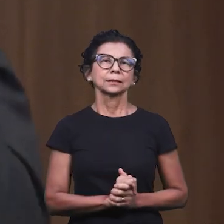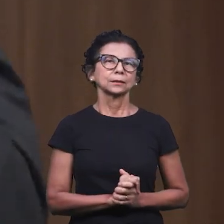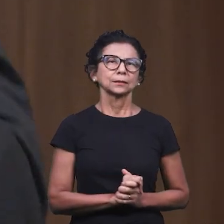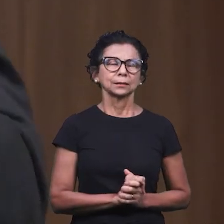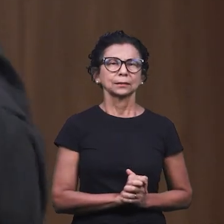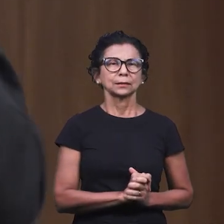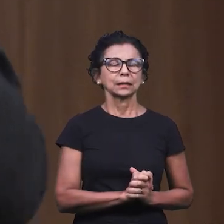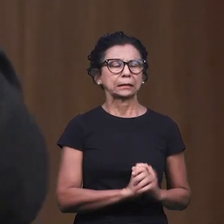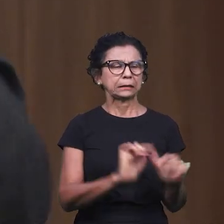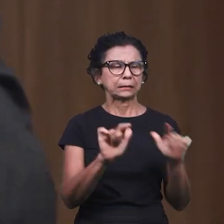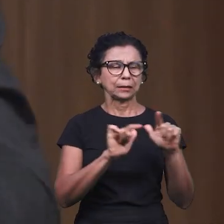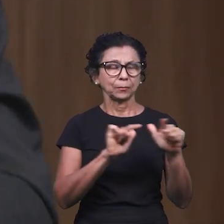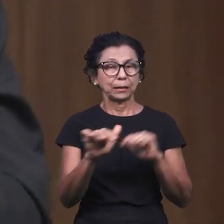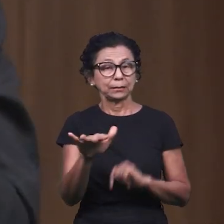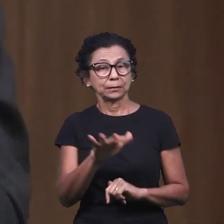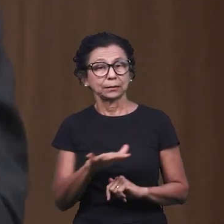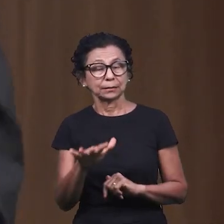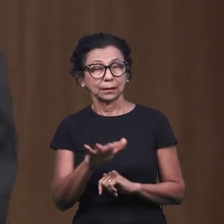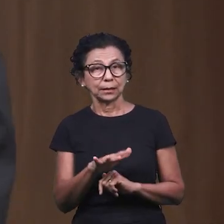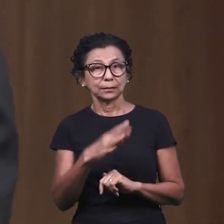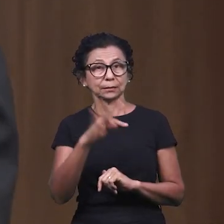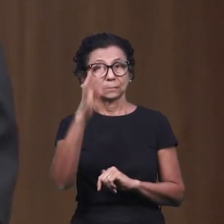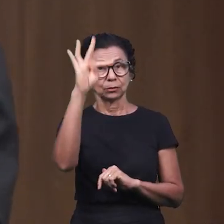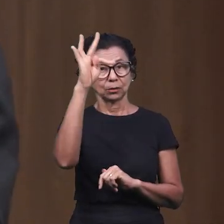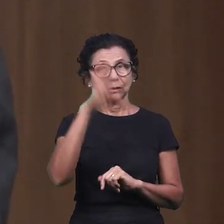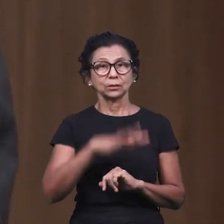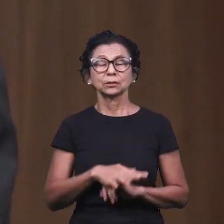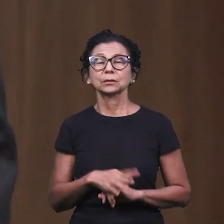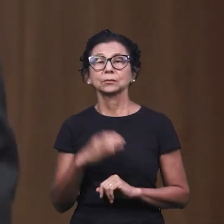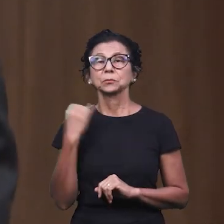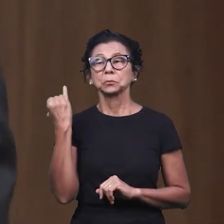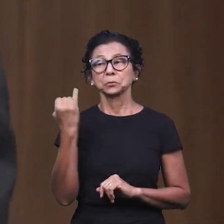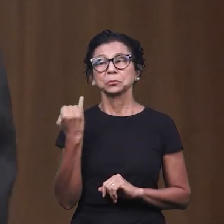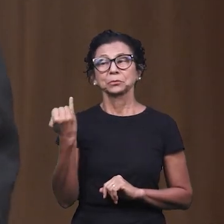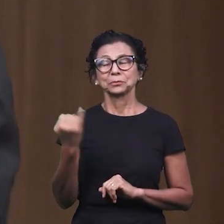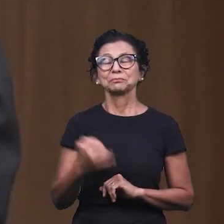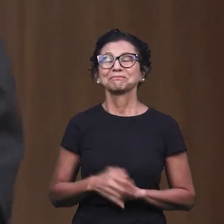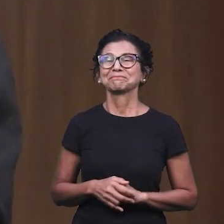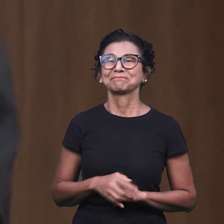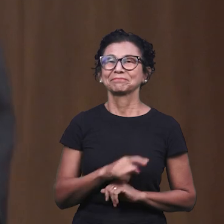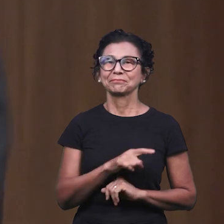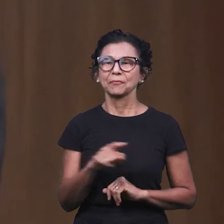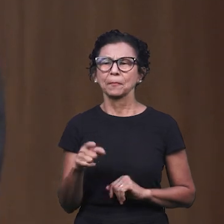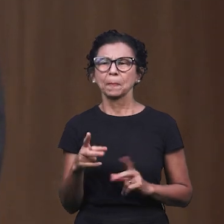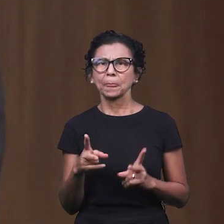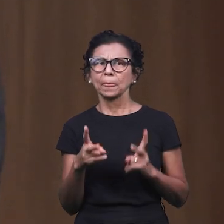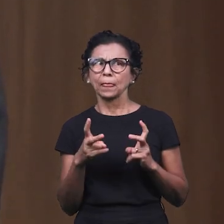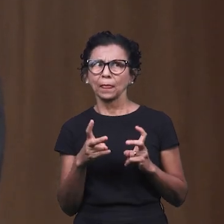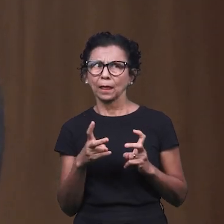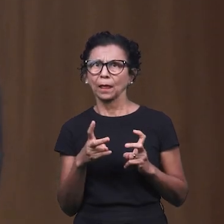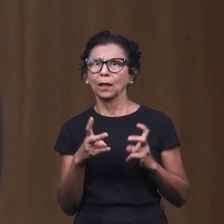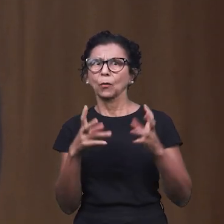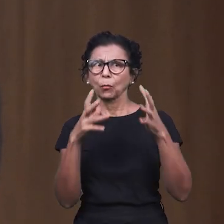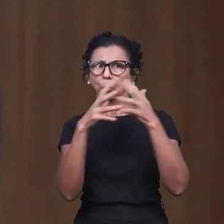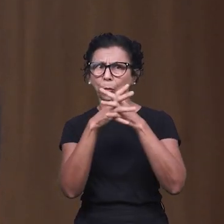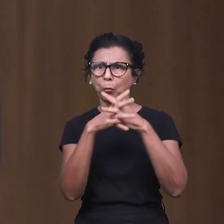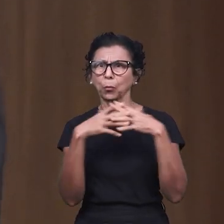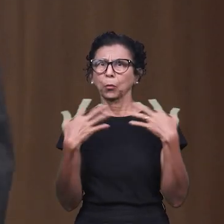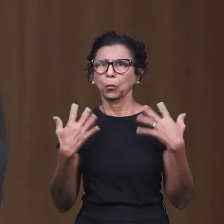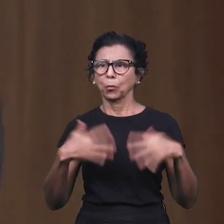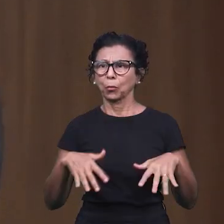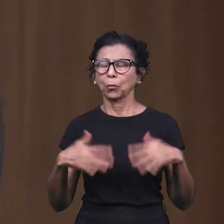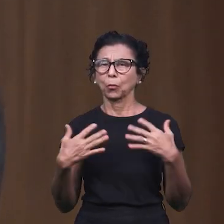assistir locais que precisam, né? Enfim. Então a tecnologia, no sentido de satélite,